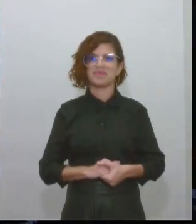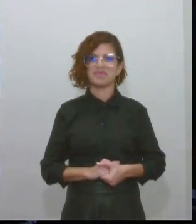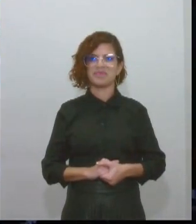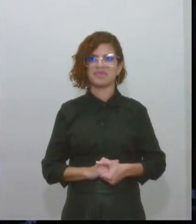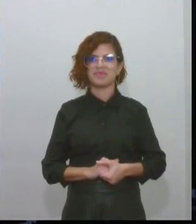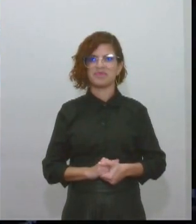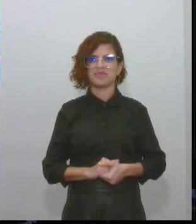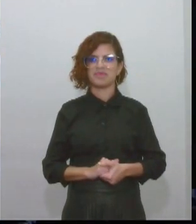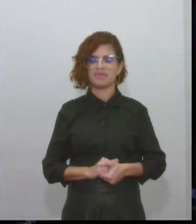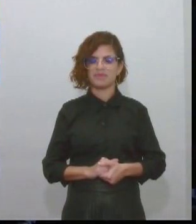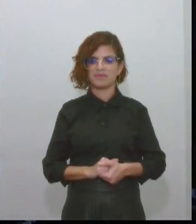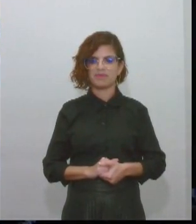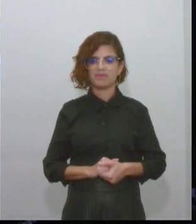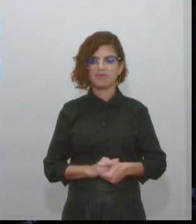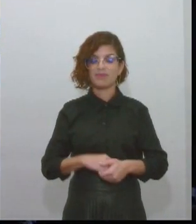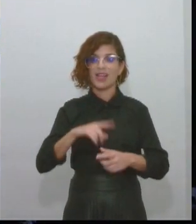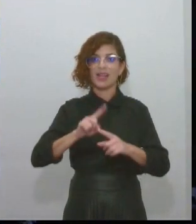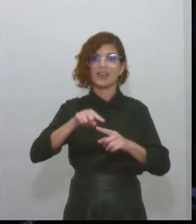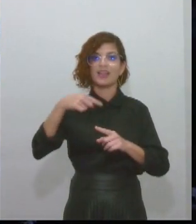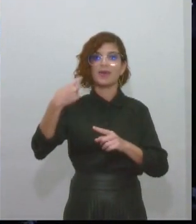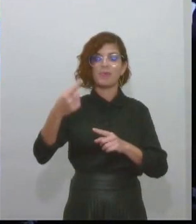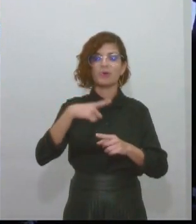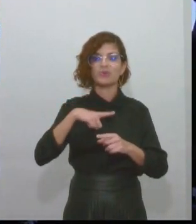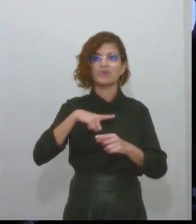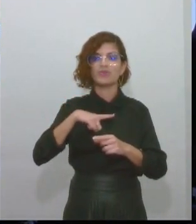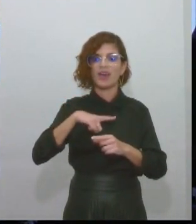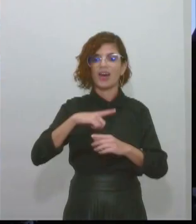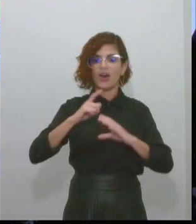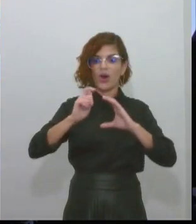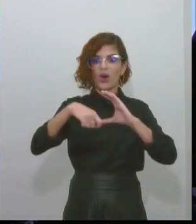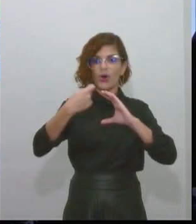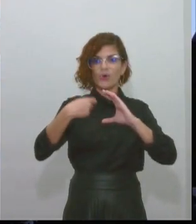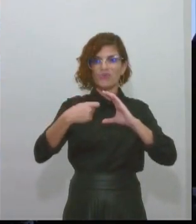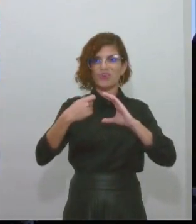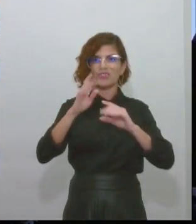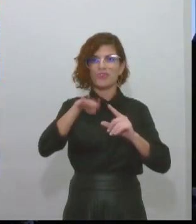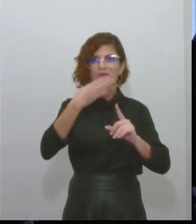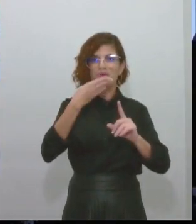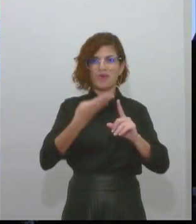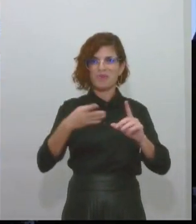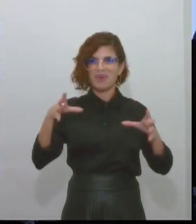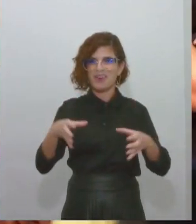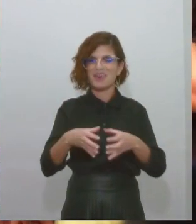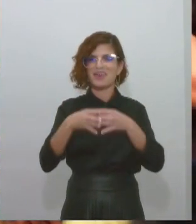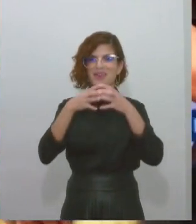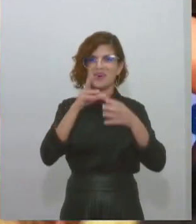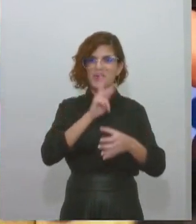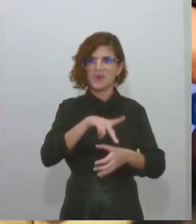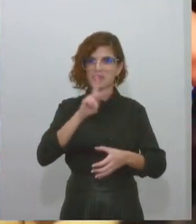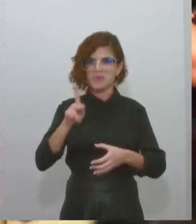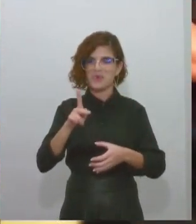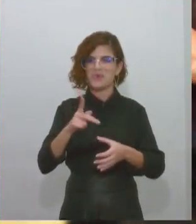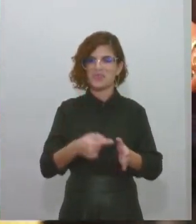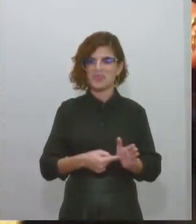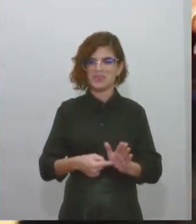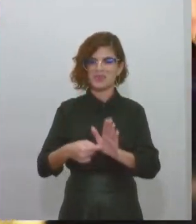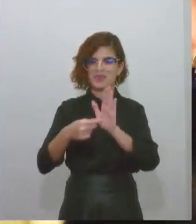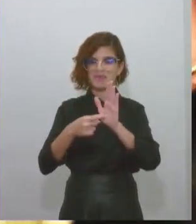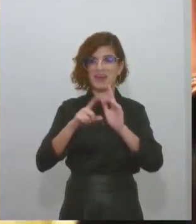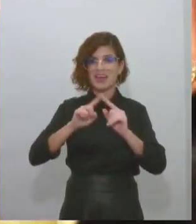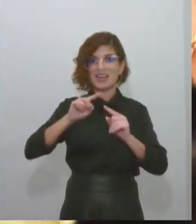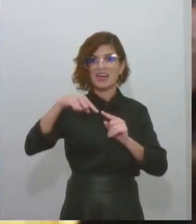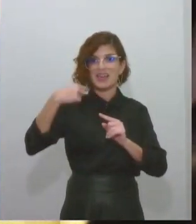Em seguida, um vídeo em homenagem aos professores e professoras foi exibido e, na sequência, foi composto